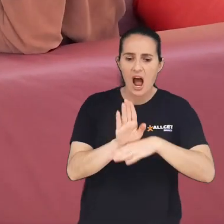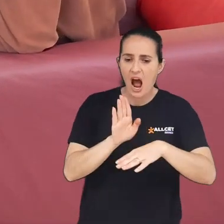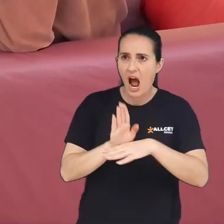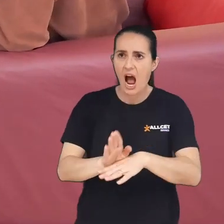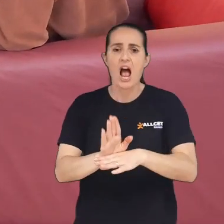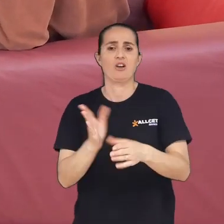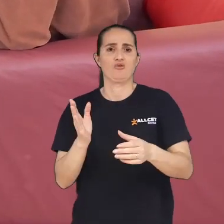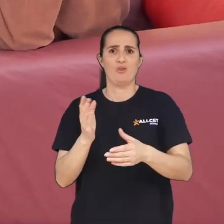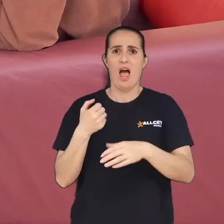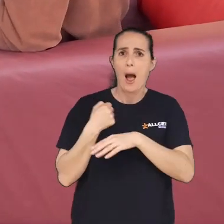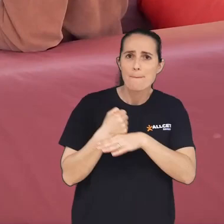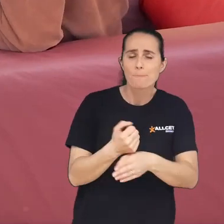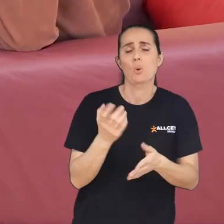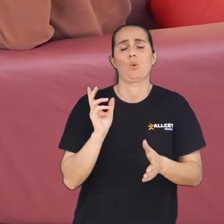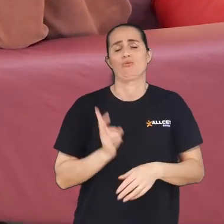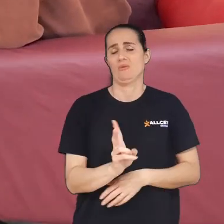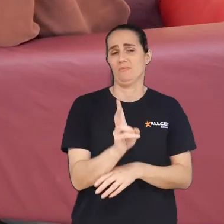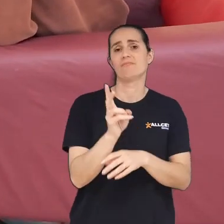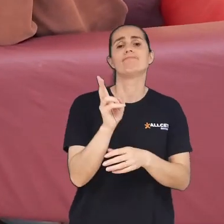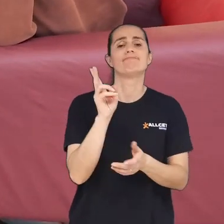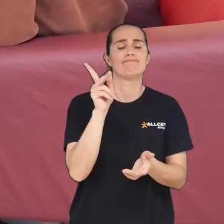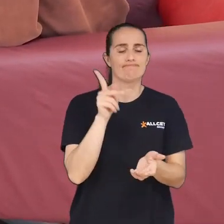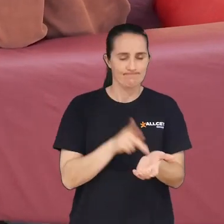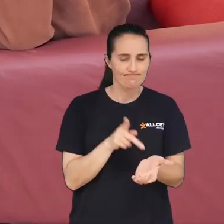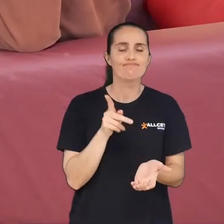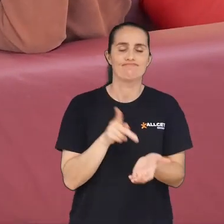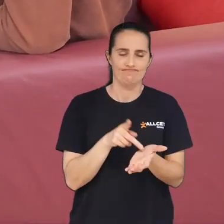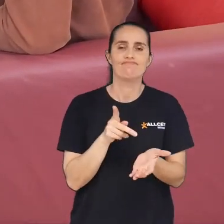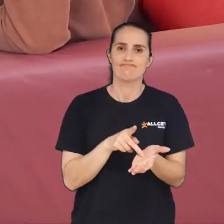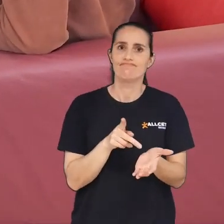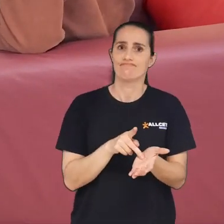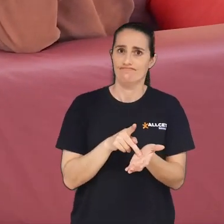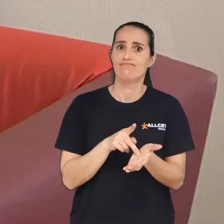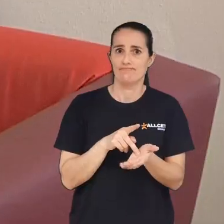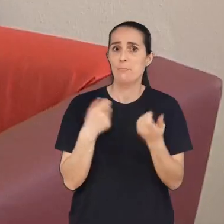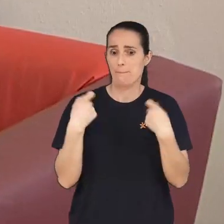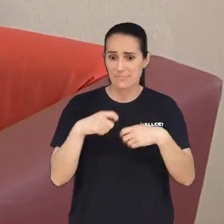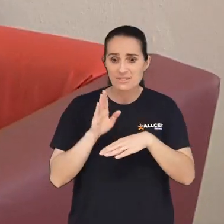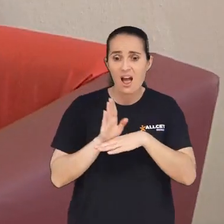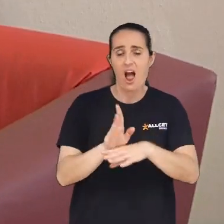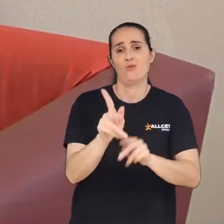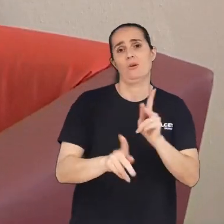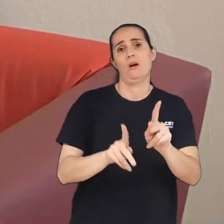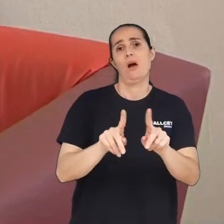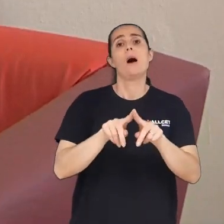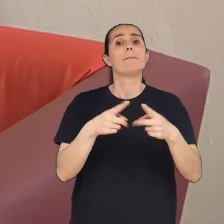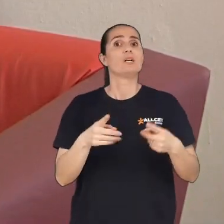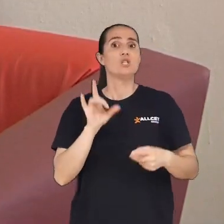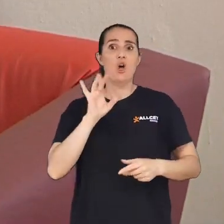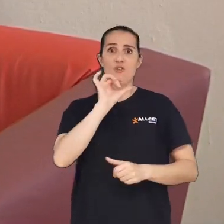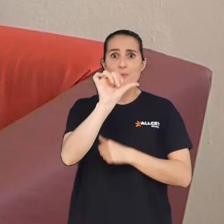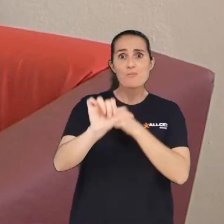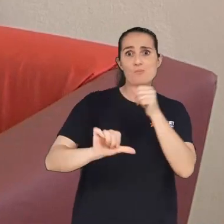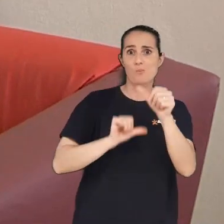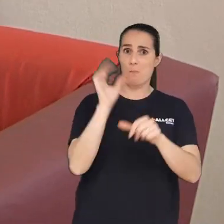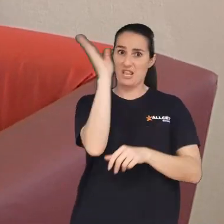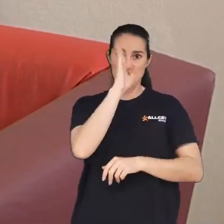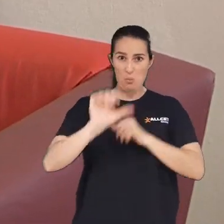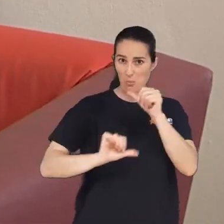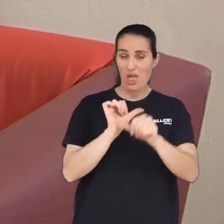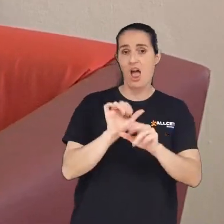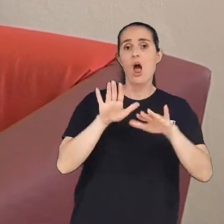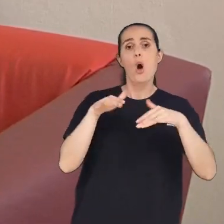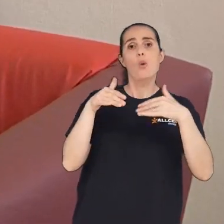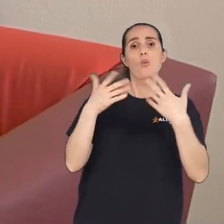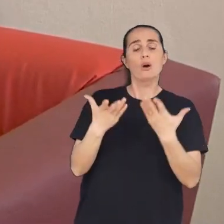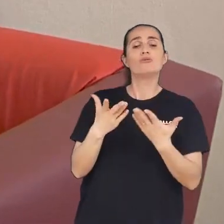que a população está precisando de auxílio, de atenção. e realmente é verdade. Só que só vai